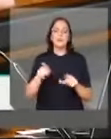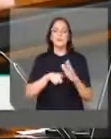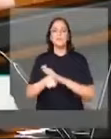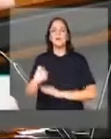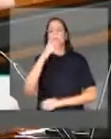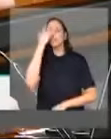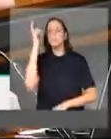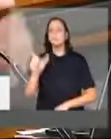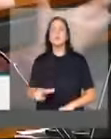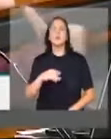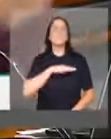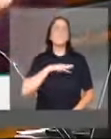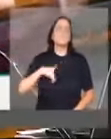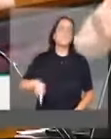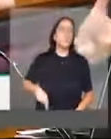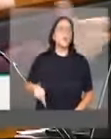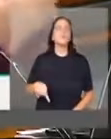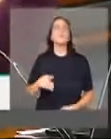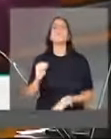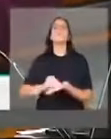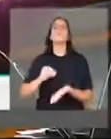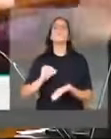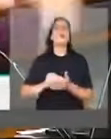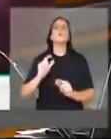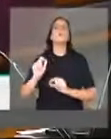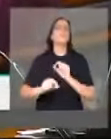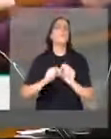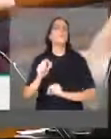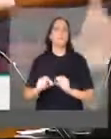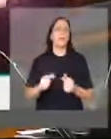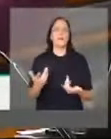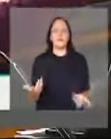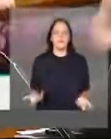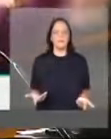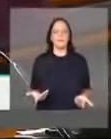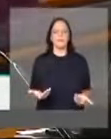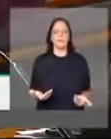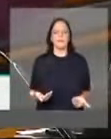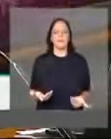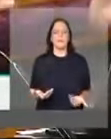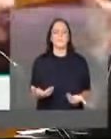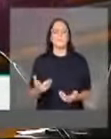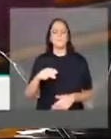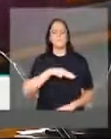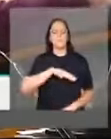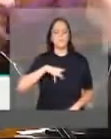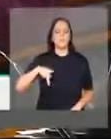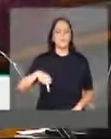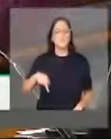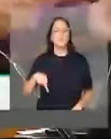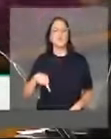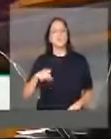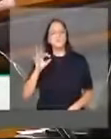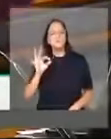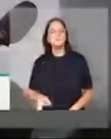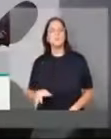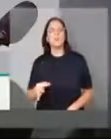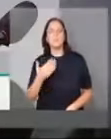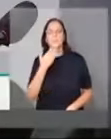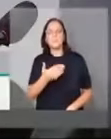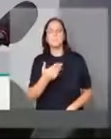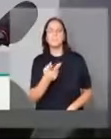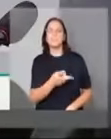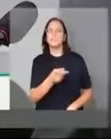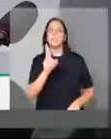Público, eu queria saber se o que que falta, quais os elementos que faltam para que o Ministério Público possa pedir a